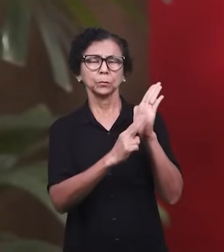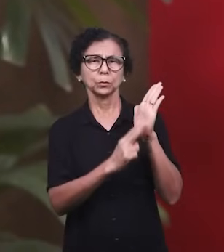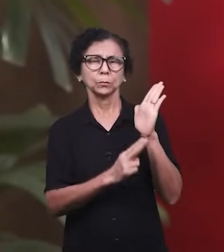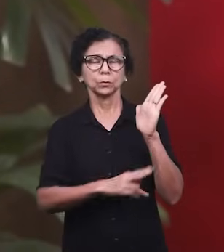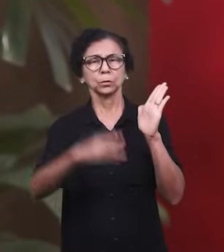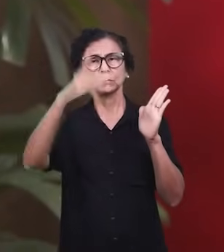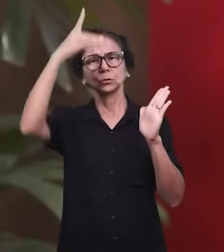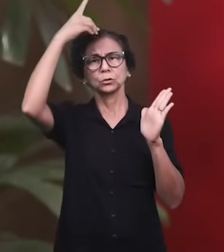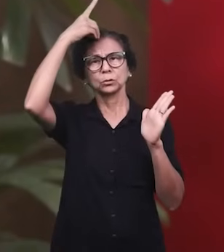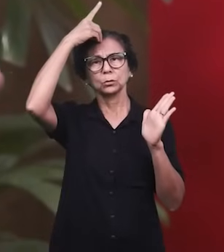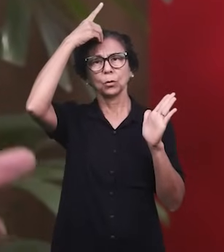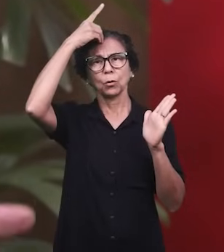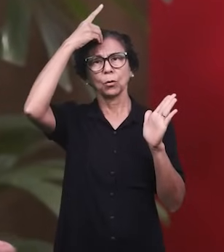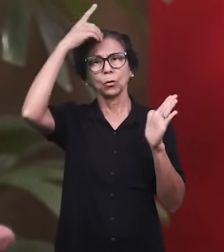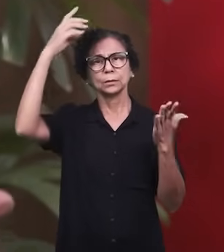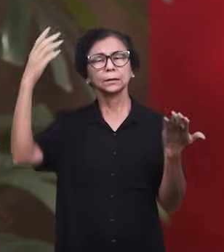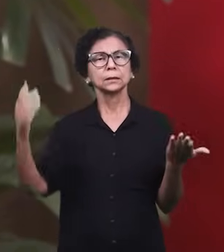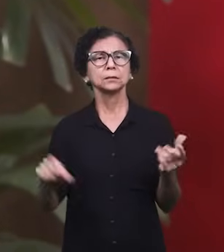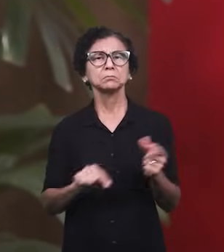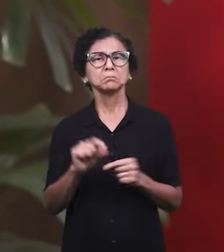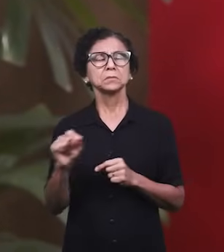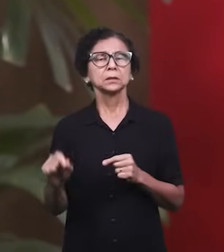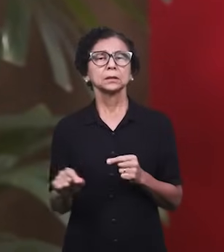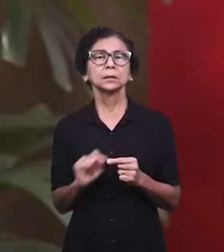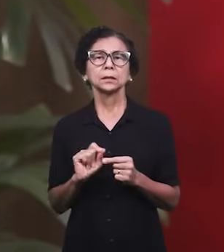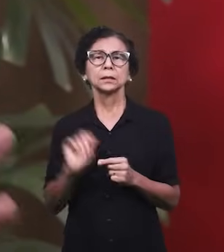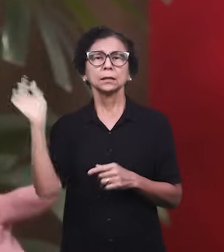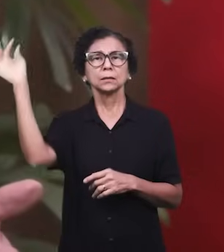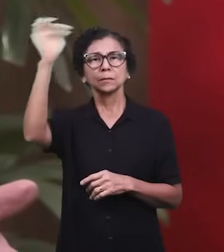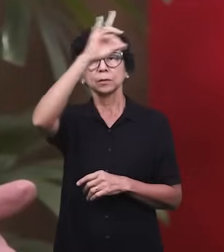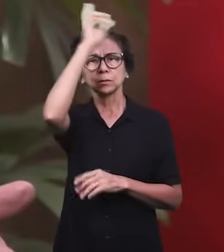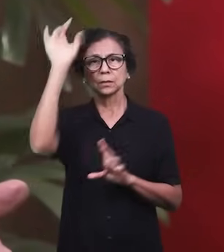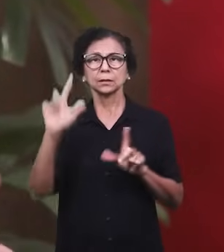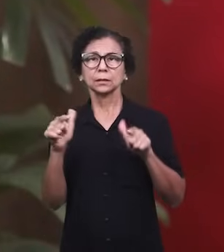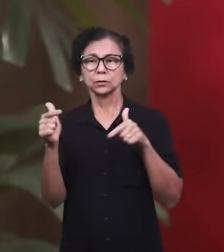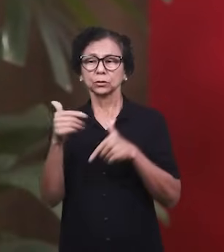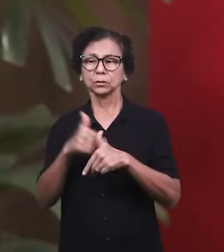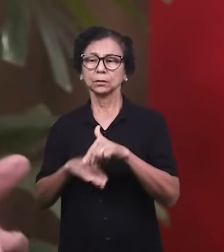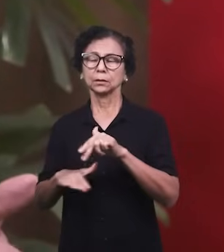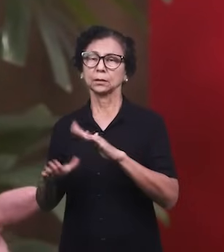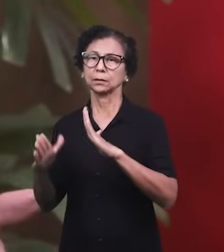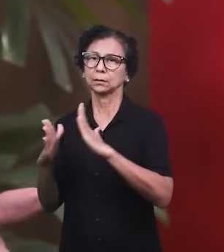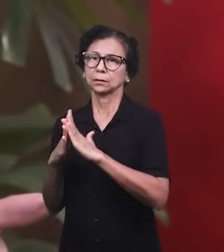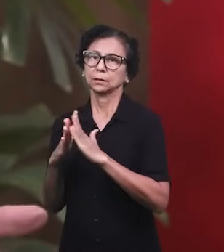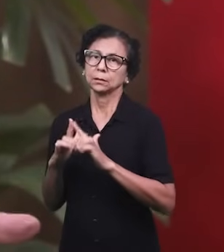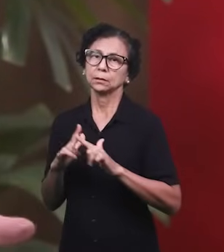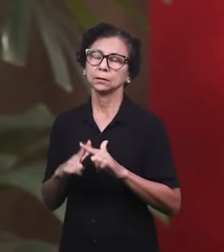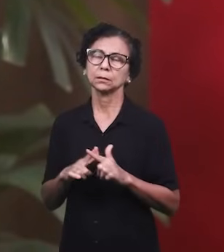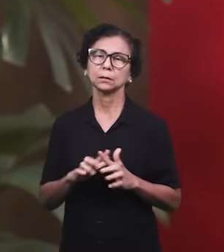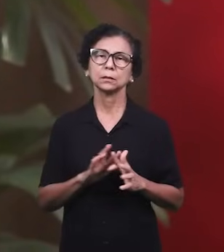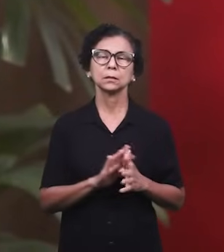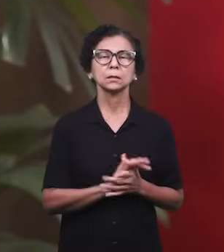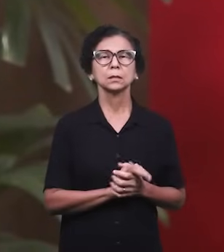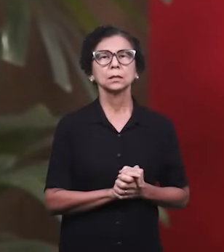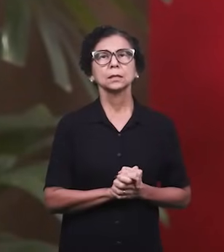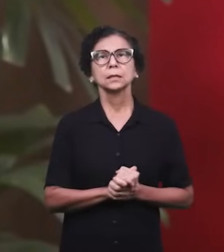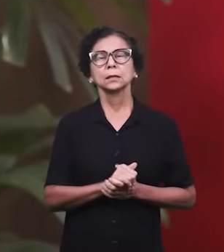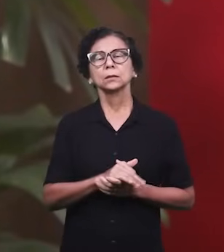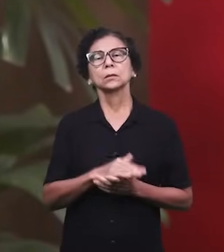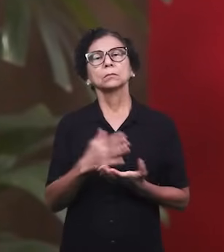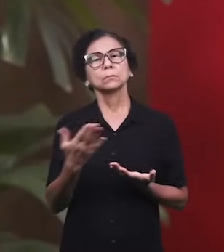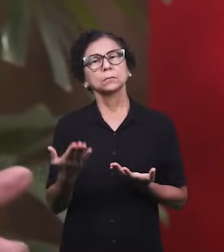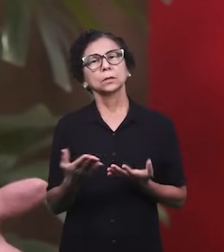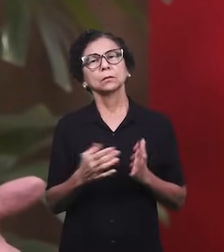espirituais que são resultado das operações do Espírito Santo no meio da igreja. E entre esses dons espirituais, ele cita os dons